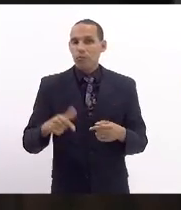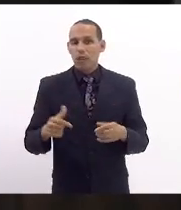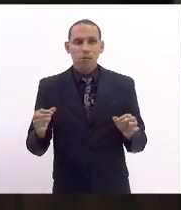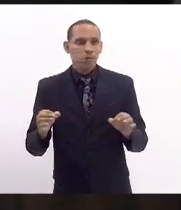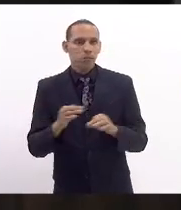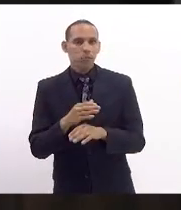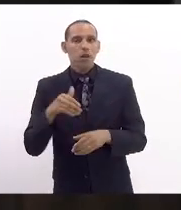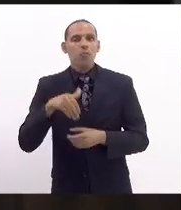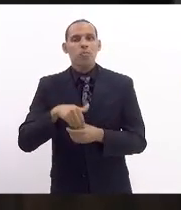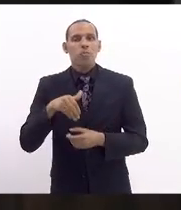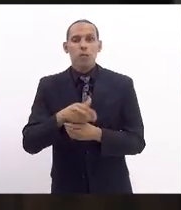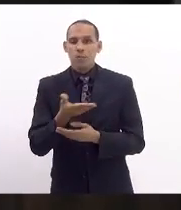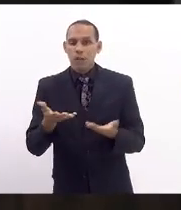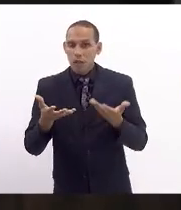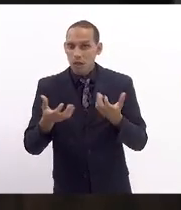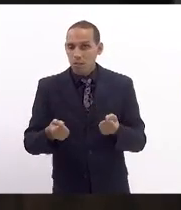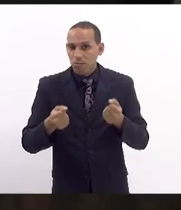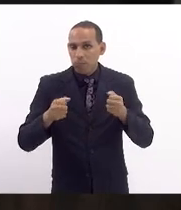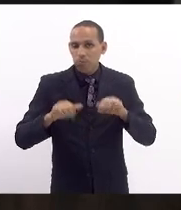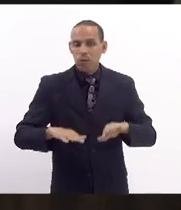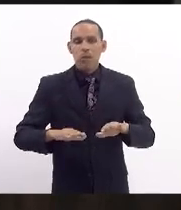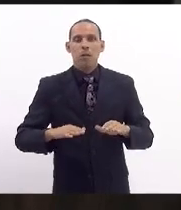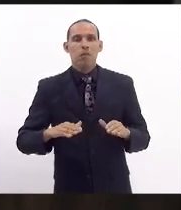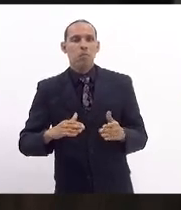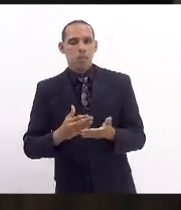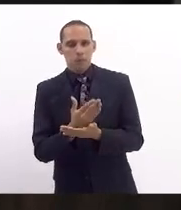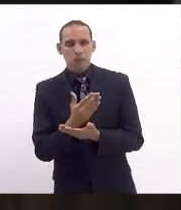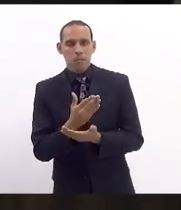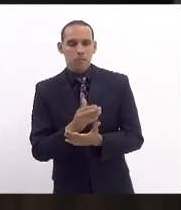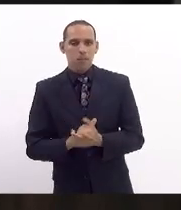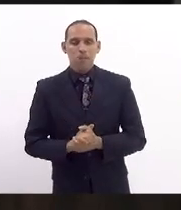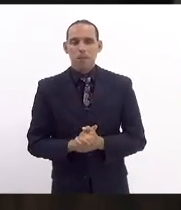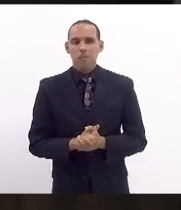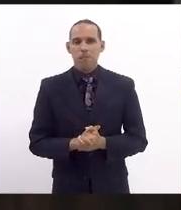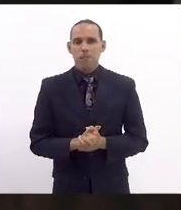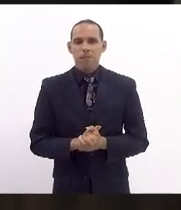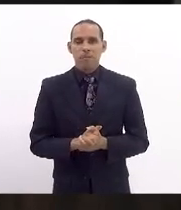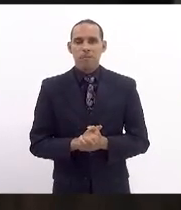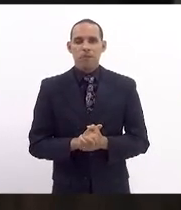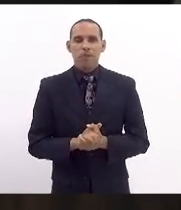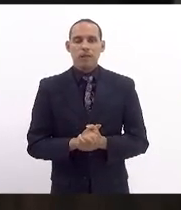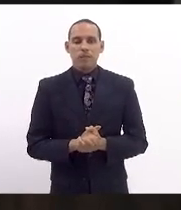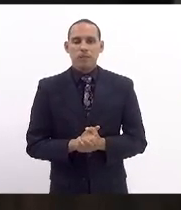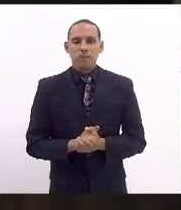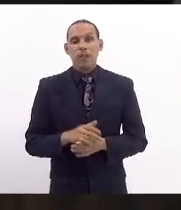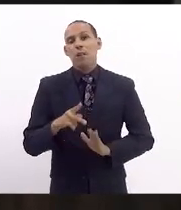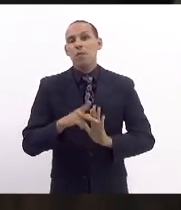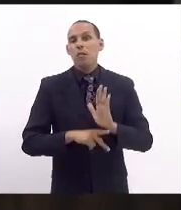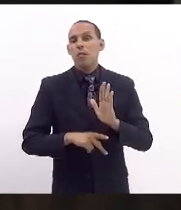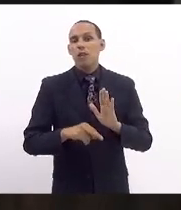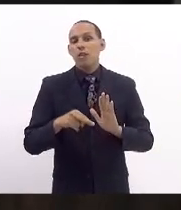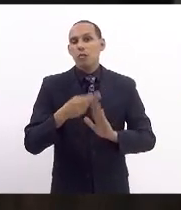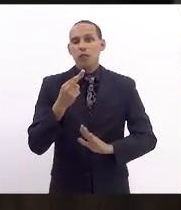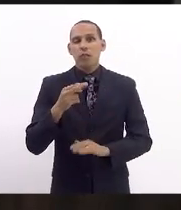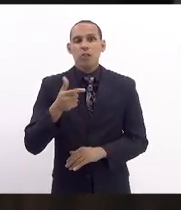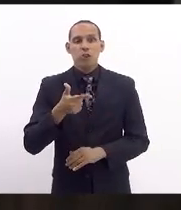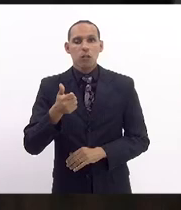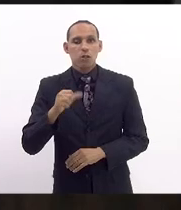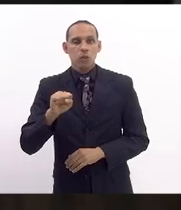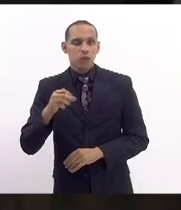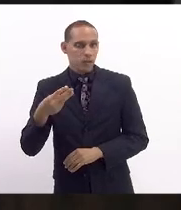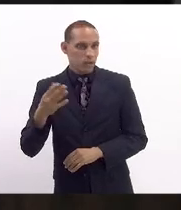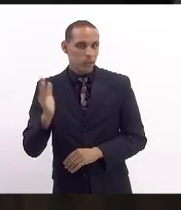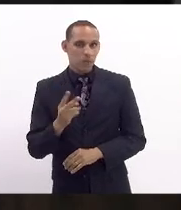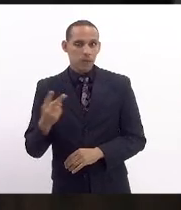discussão e votação seu de que aprovam permaneçam Como estão aprovado vai à promulgação o poder de resolução 1283 de